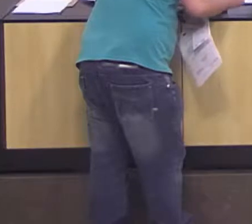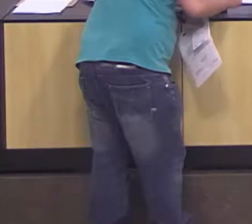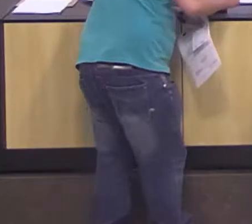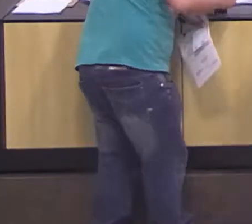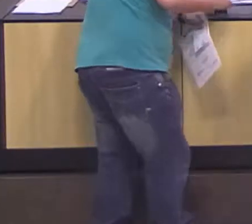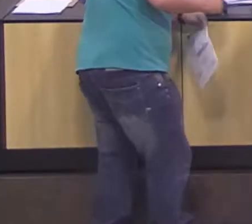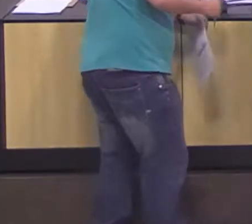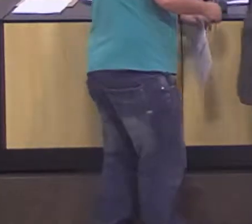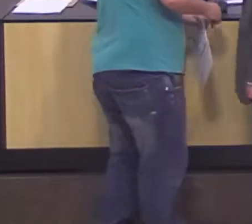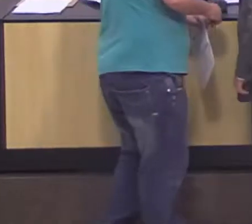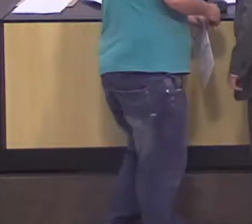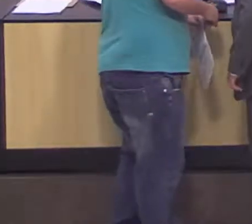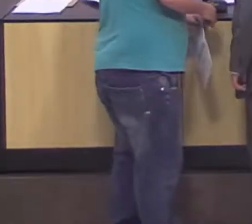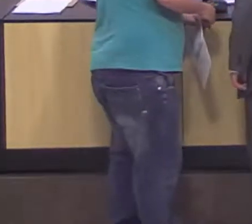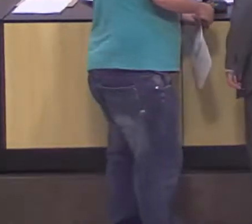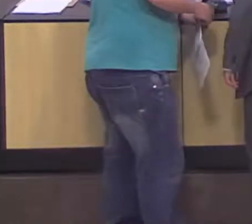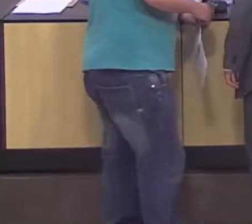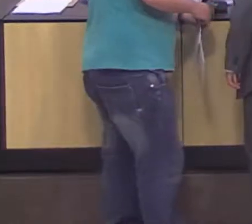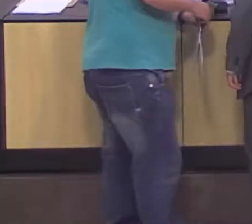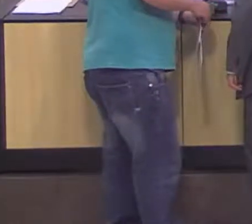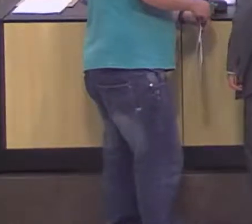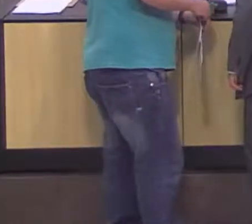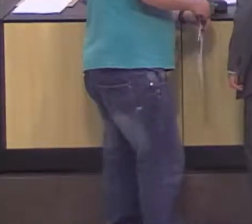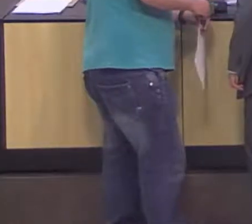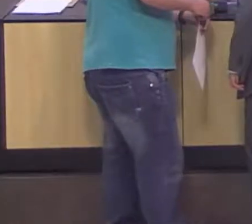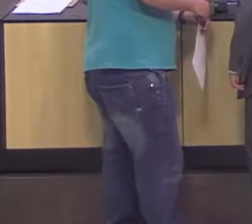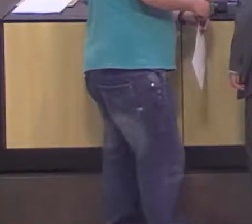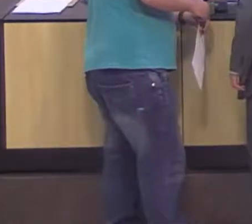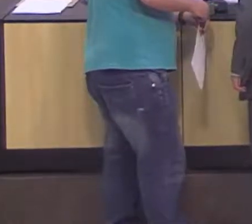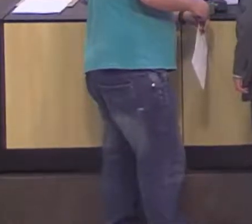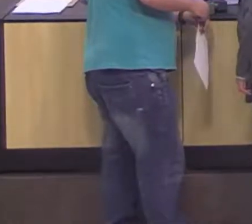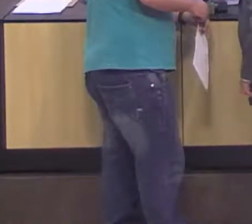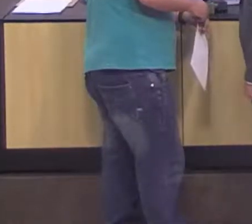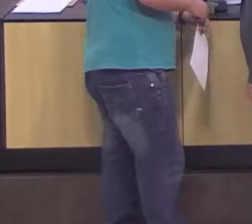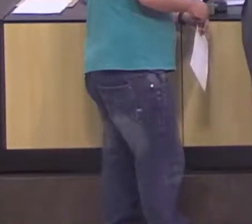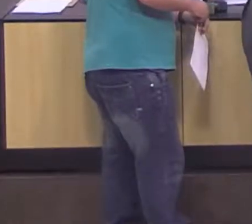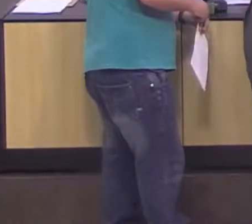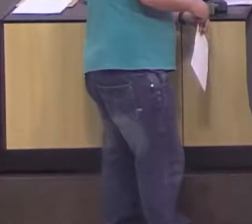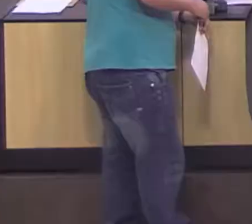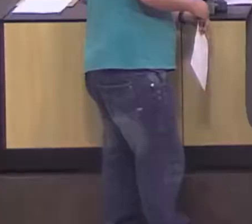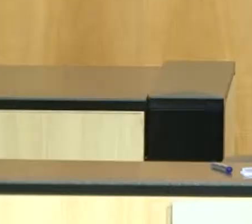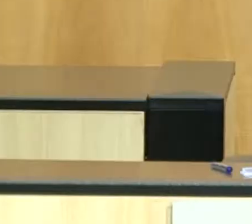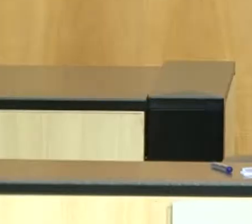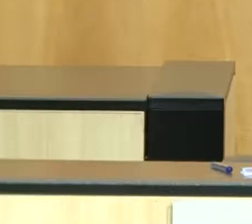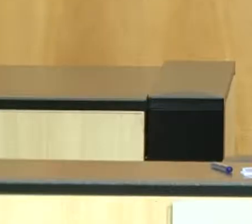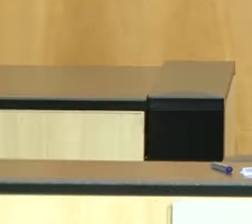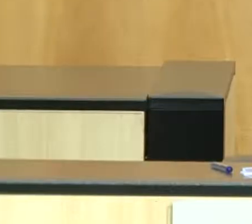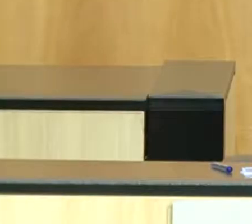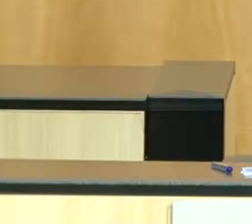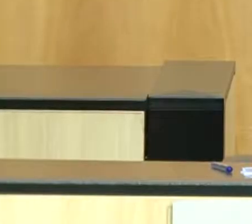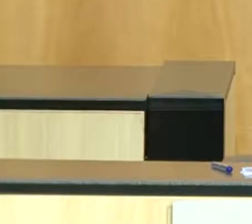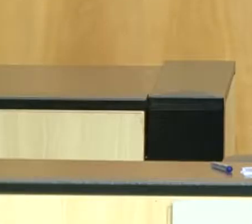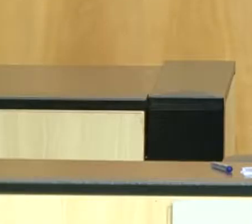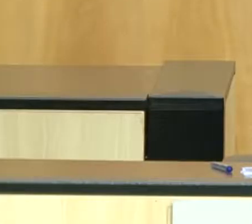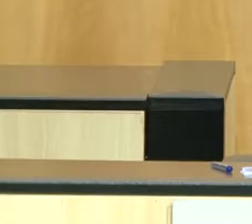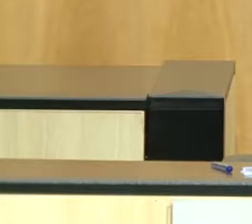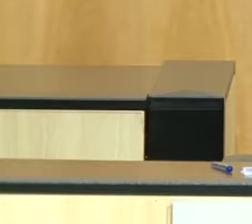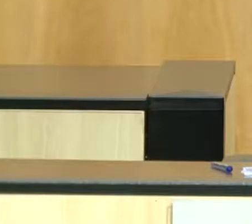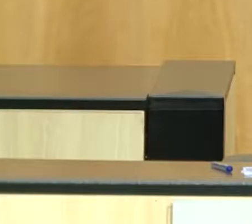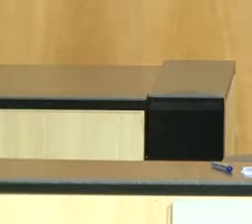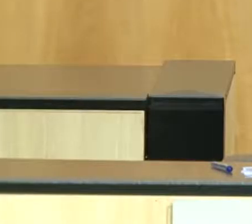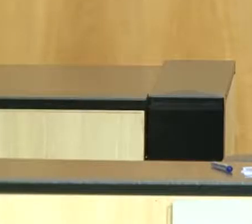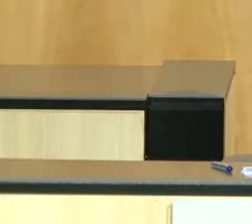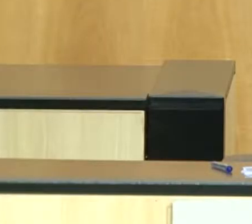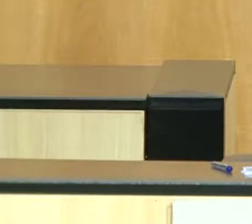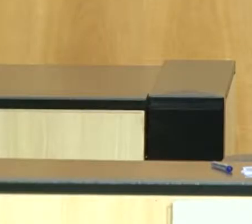é após o feriado será no dia 16 de novembro quinta feira conforme o regimento desta